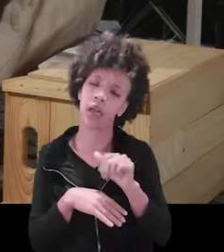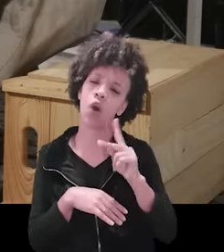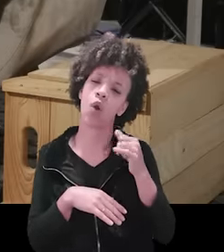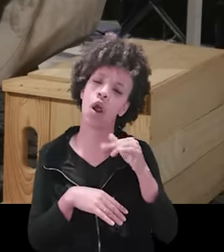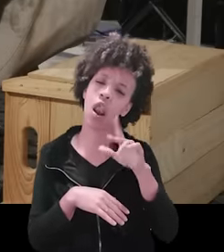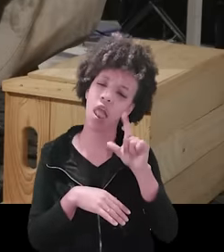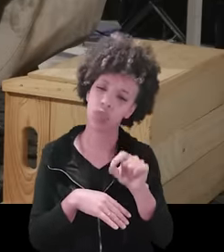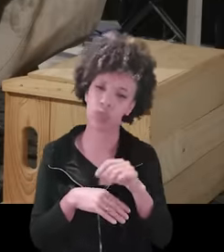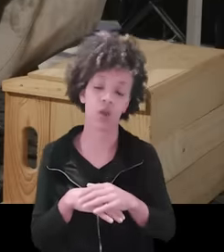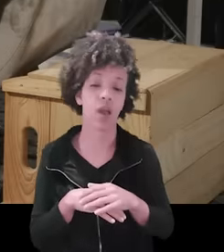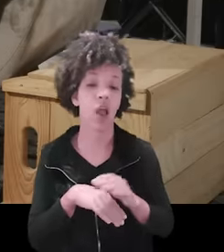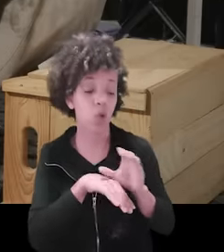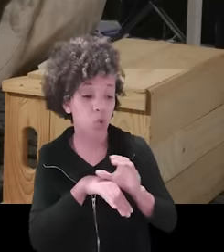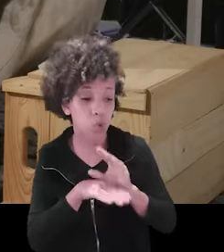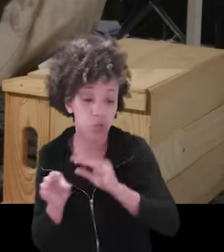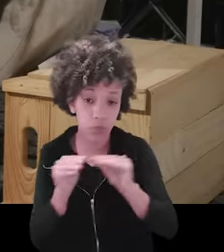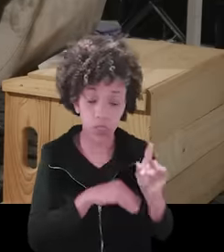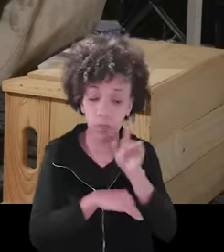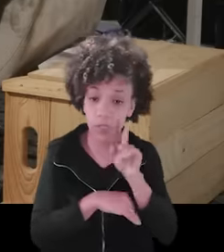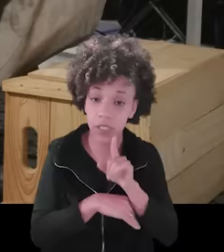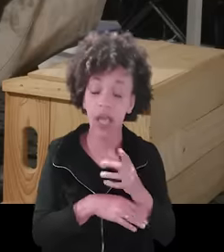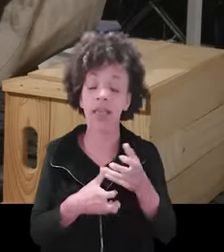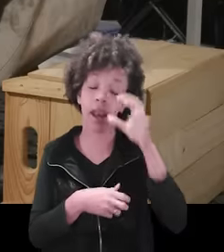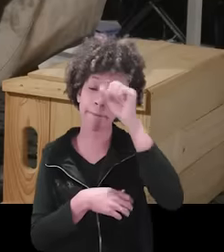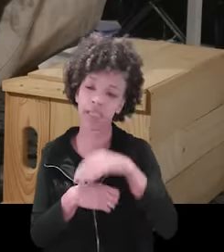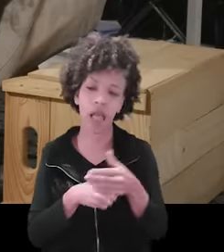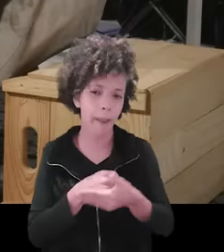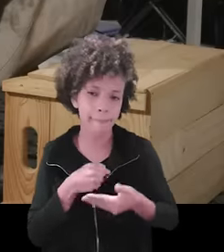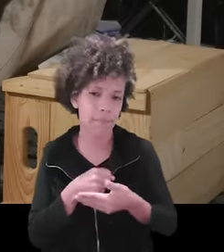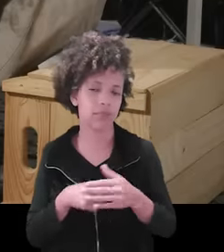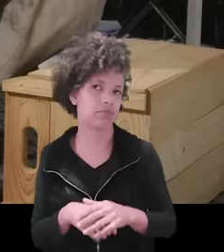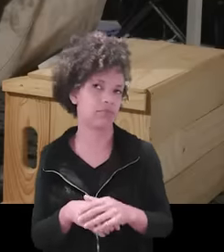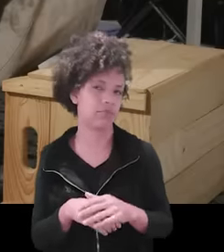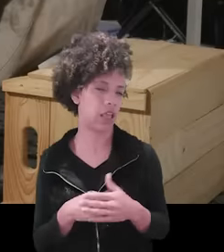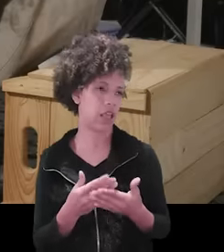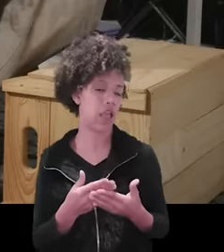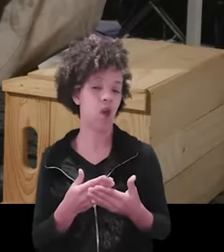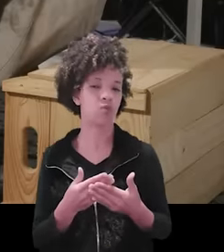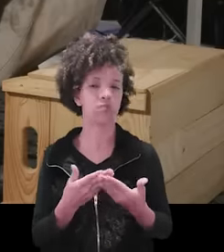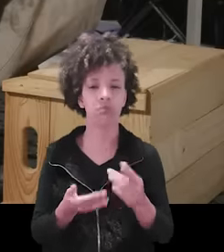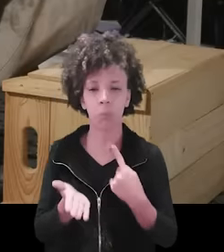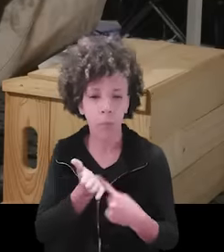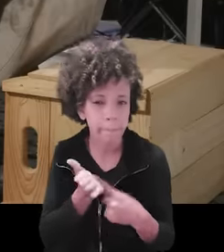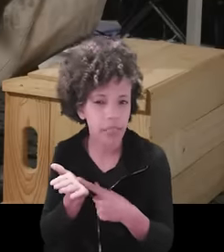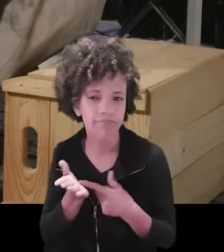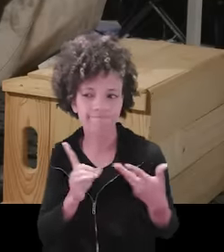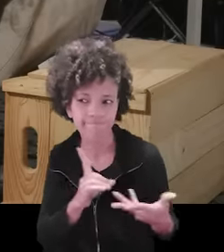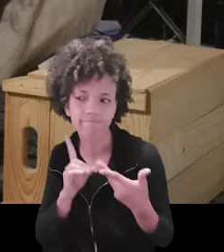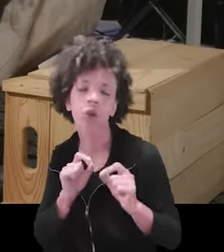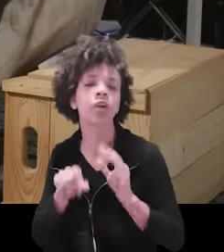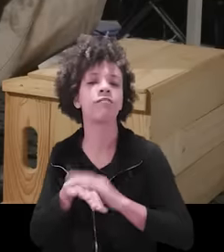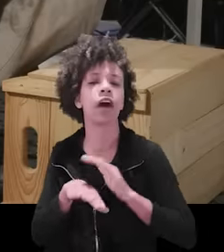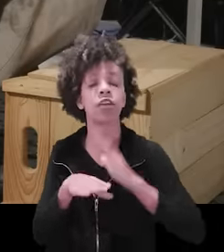Orlando Ela faz curso sair para quem tá indo para os Estados Unidos quem tá querendo aprender isso daqui foi basicamente uma um esquenta né